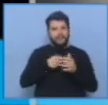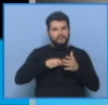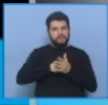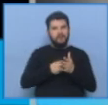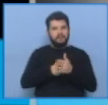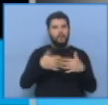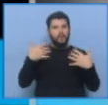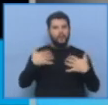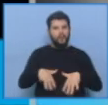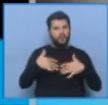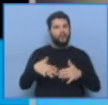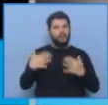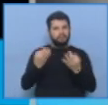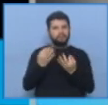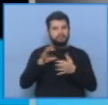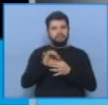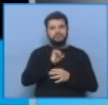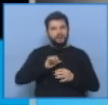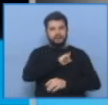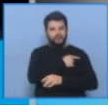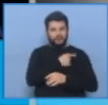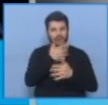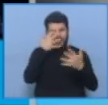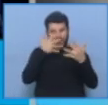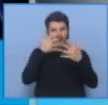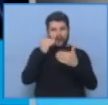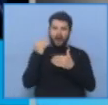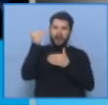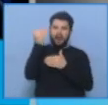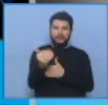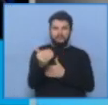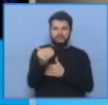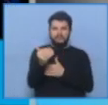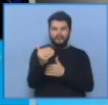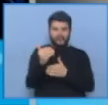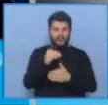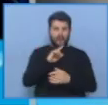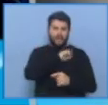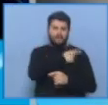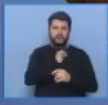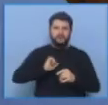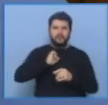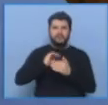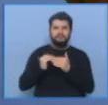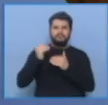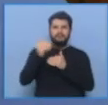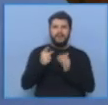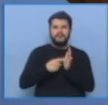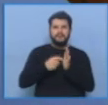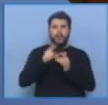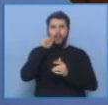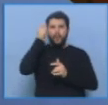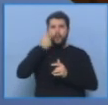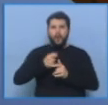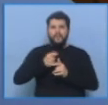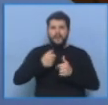desafio que vai para além das nossas forças. E isto ir para além das nossas forças, é preciso que o homem também tenha